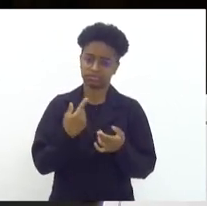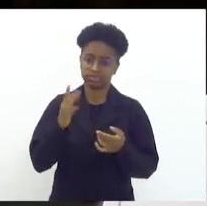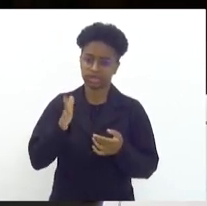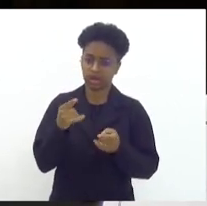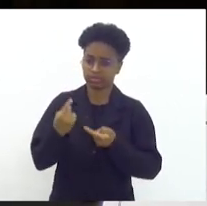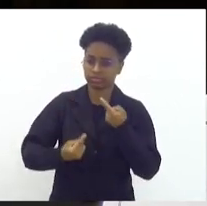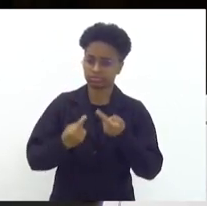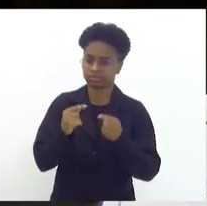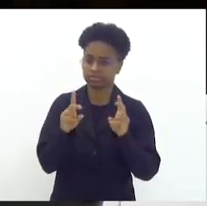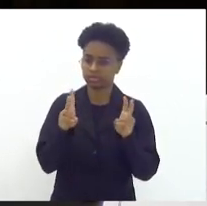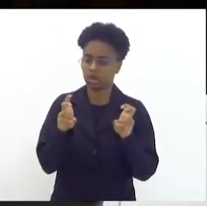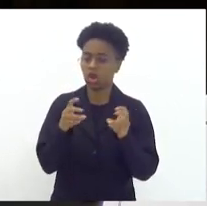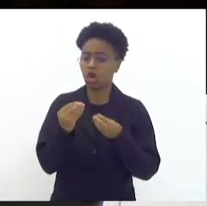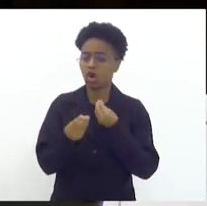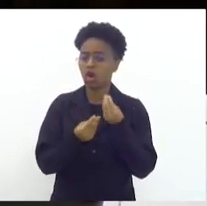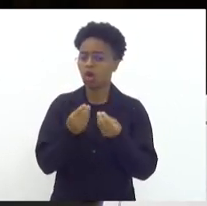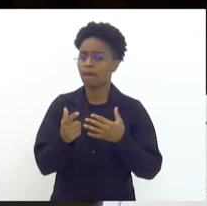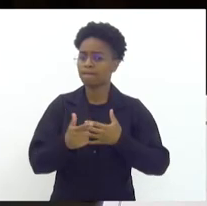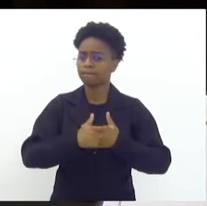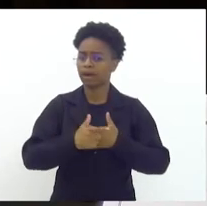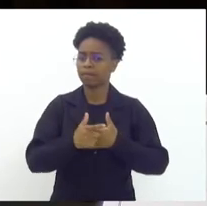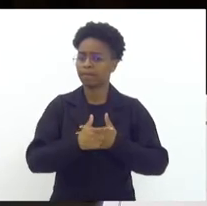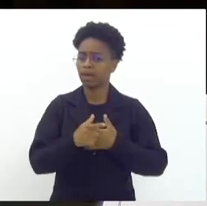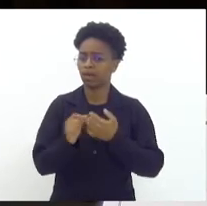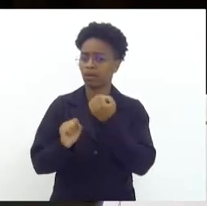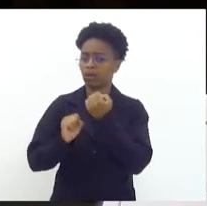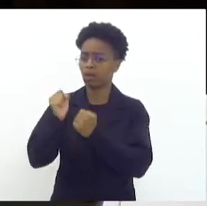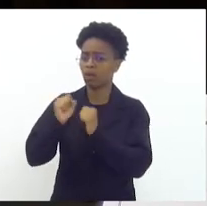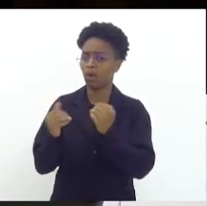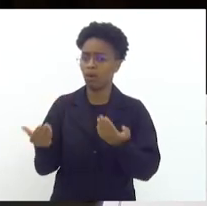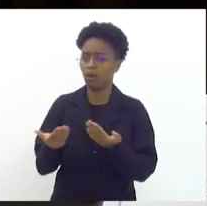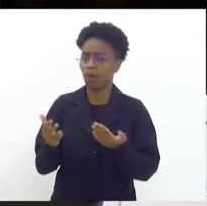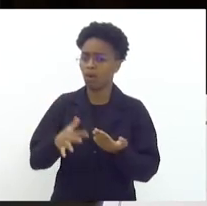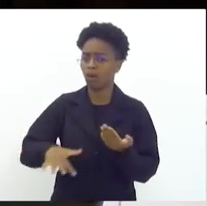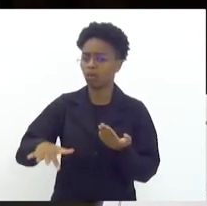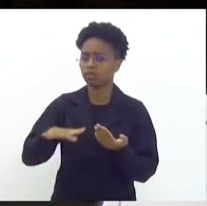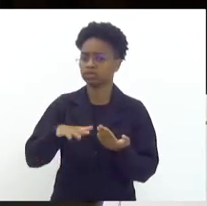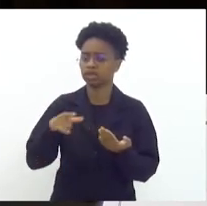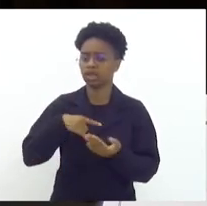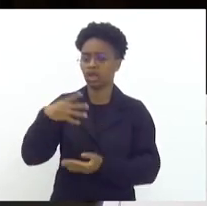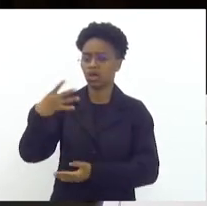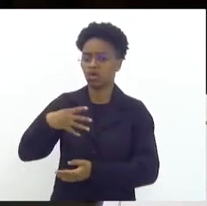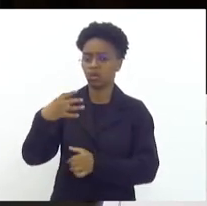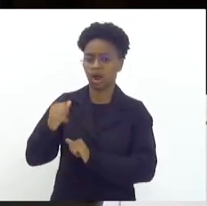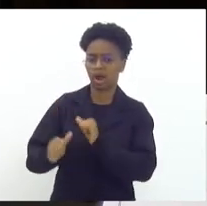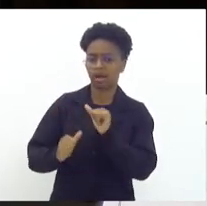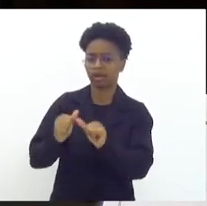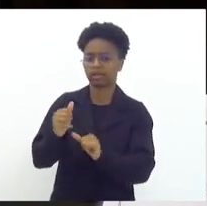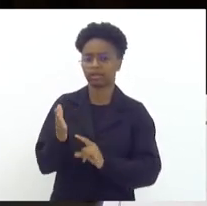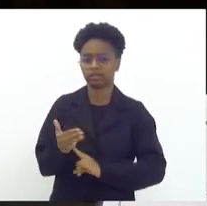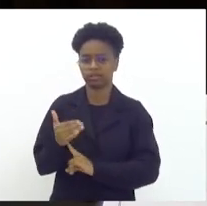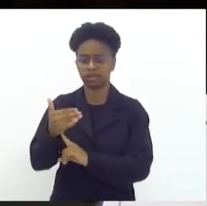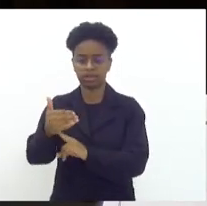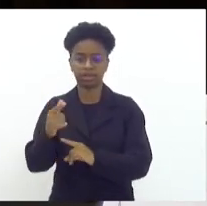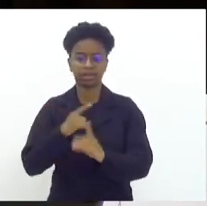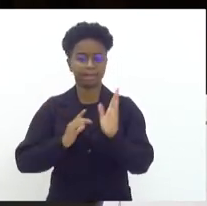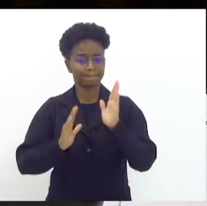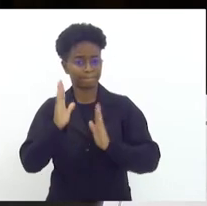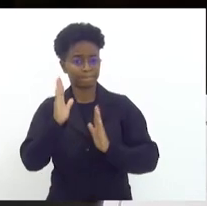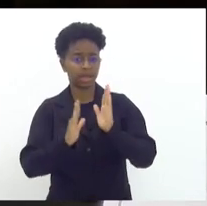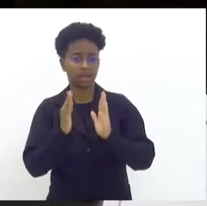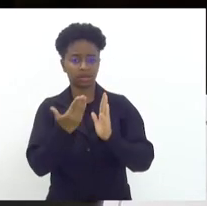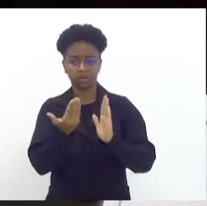questão de qual é o papel da indústria hoje nesse cenário da quarta revolução tecnológica Durante algum tempo